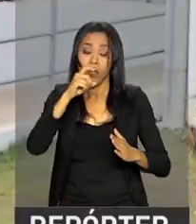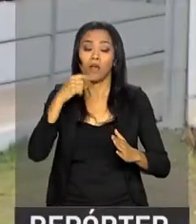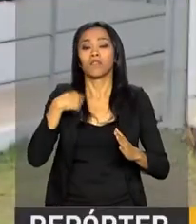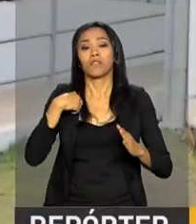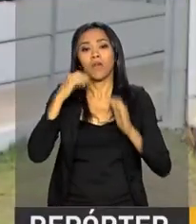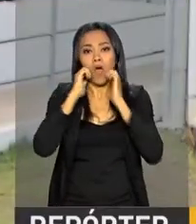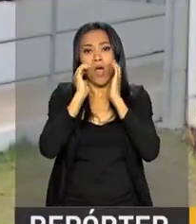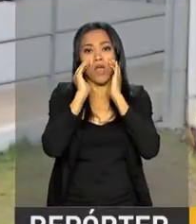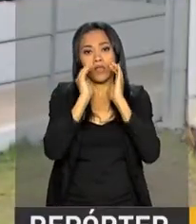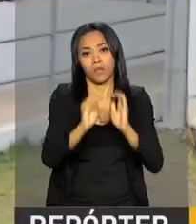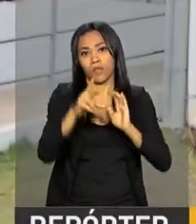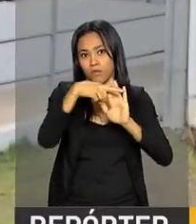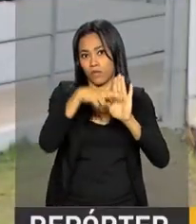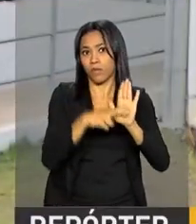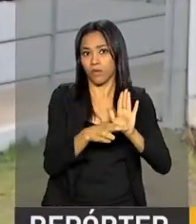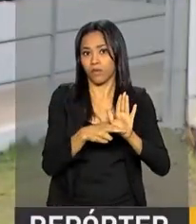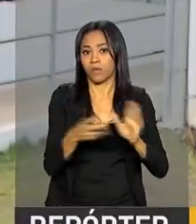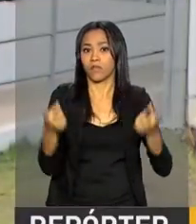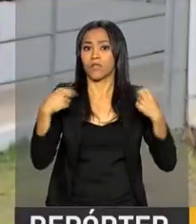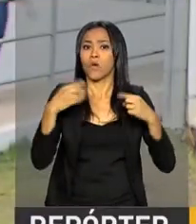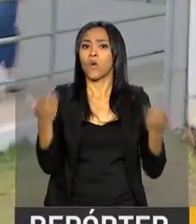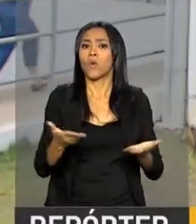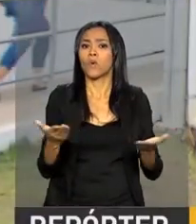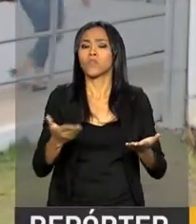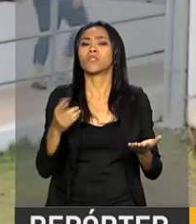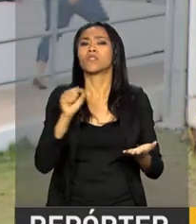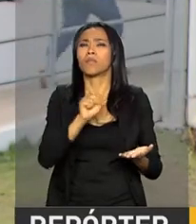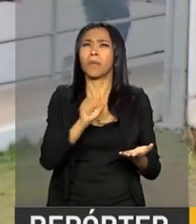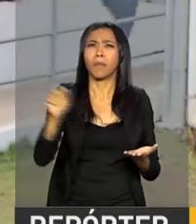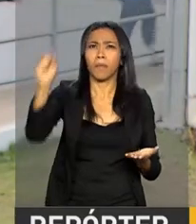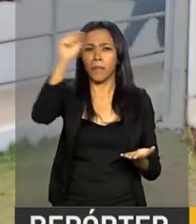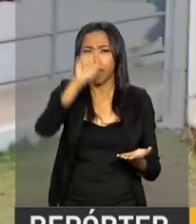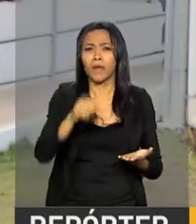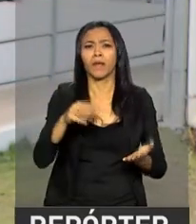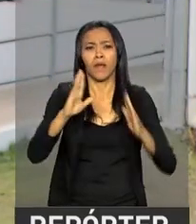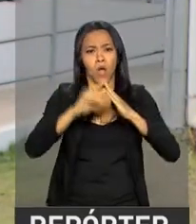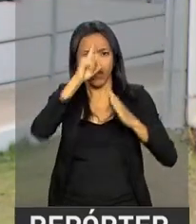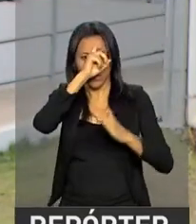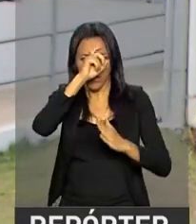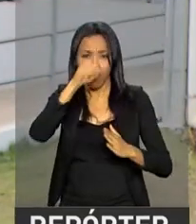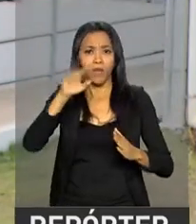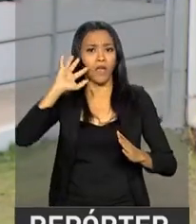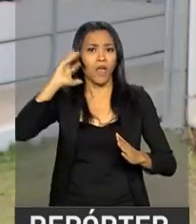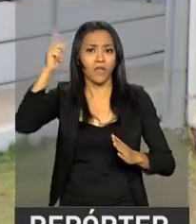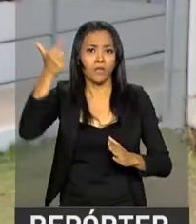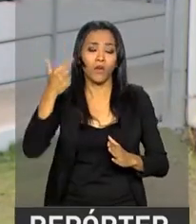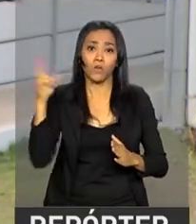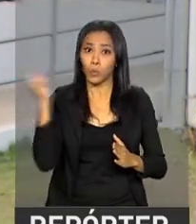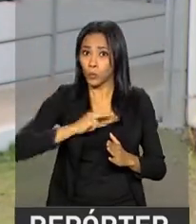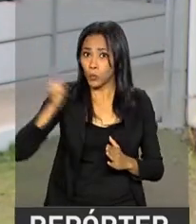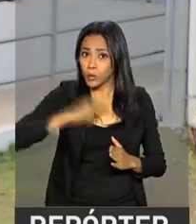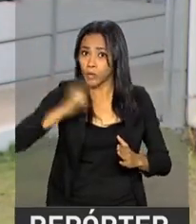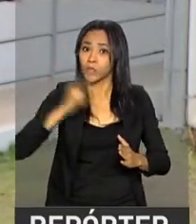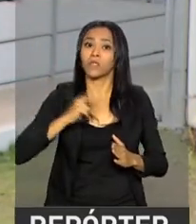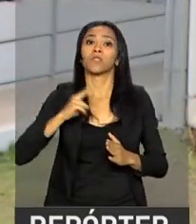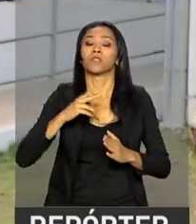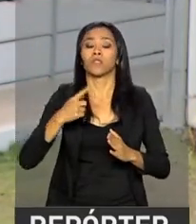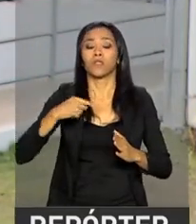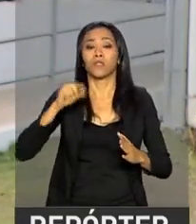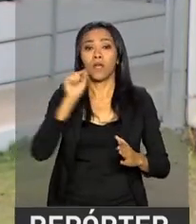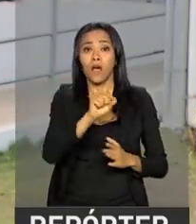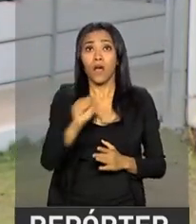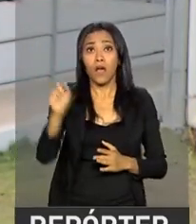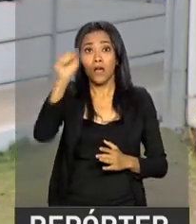562 upas funcionando em todo o país que resolvem maior parte das emergências e urgências médicas as